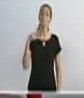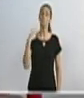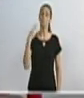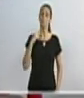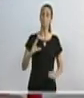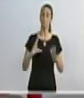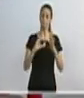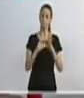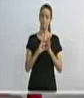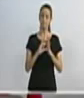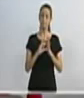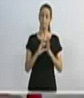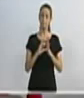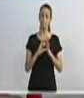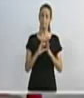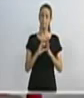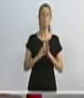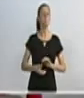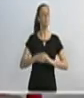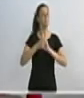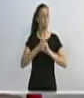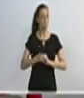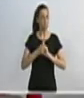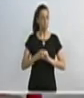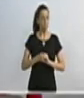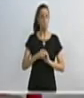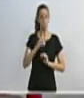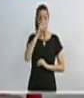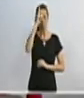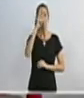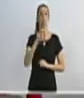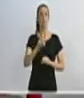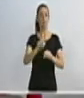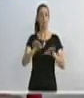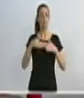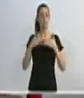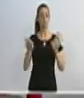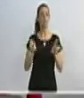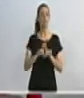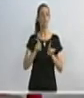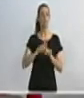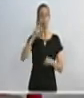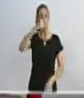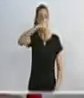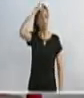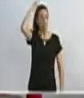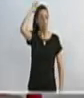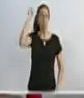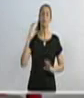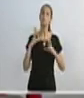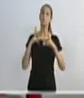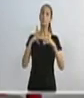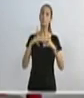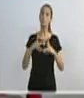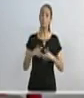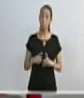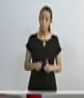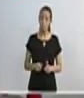Alexandre Caminha, parabéns pela proposição, vereador Adriano Pereira, a todos